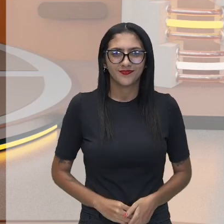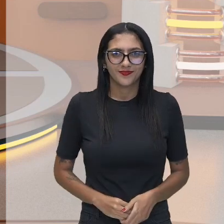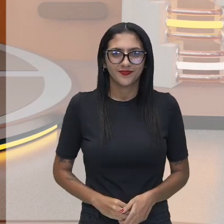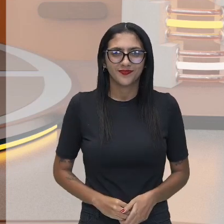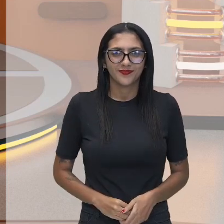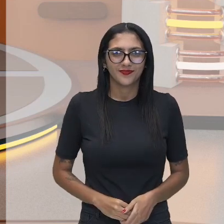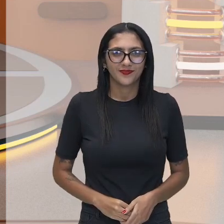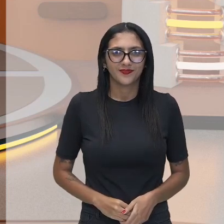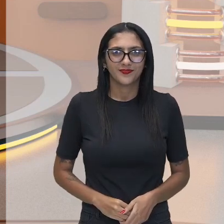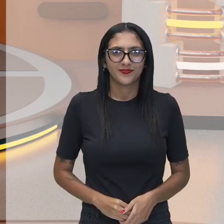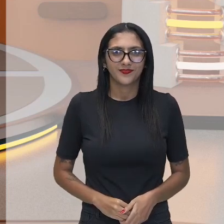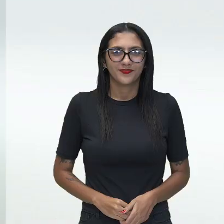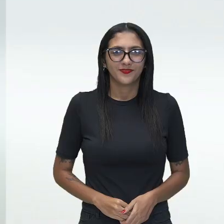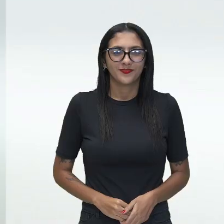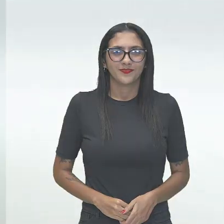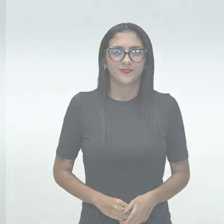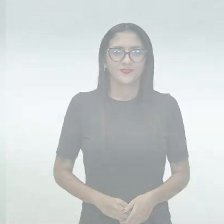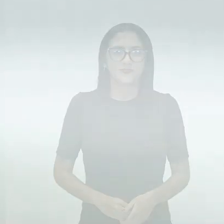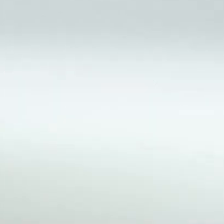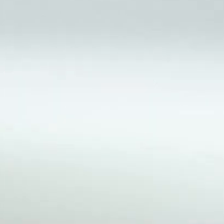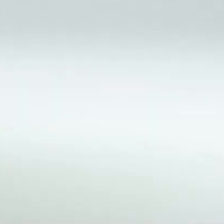aula.